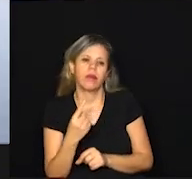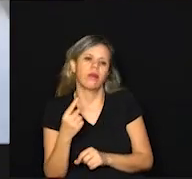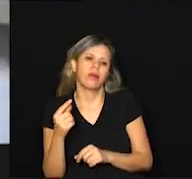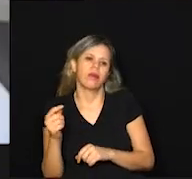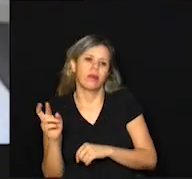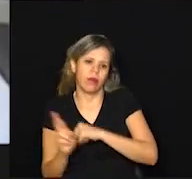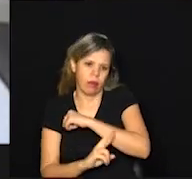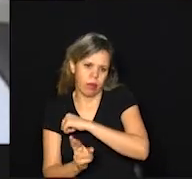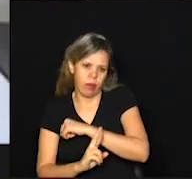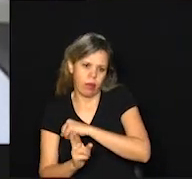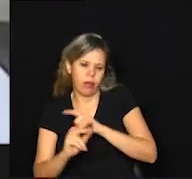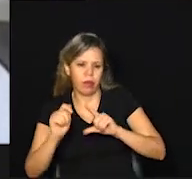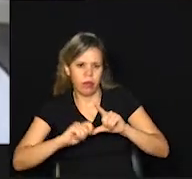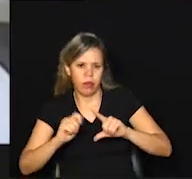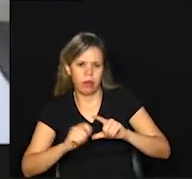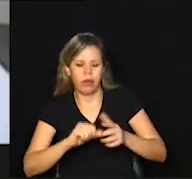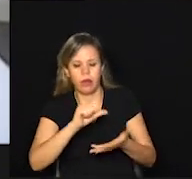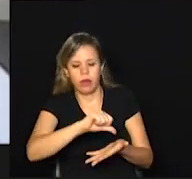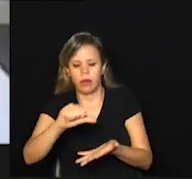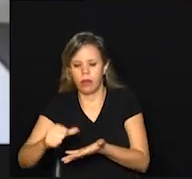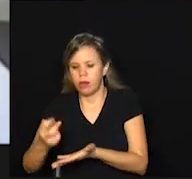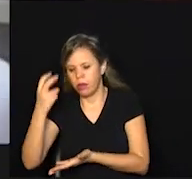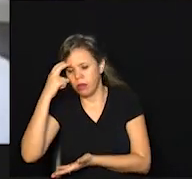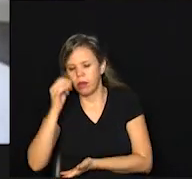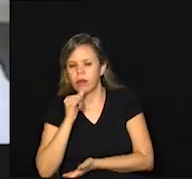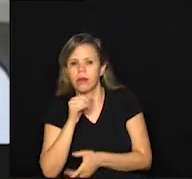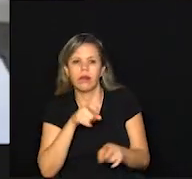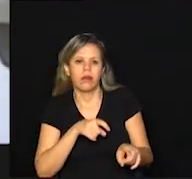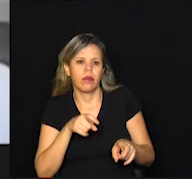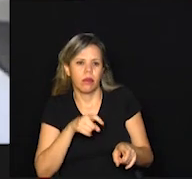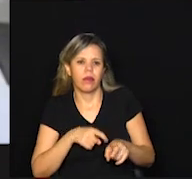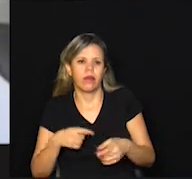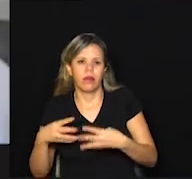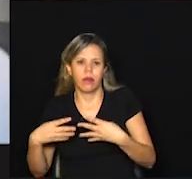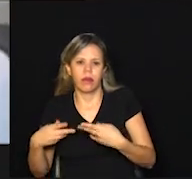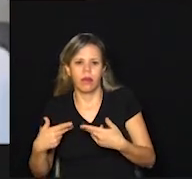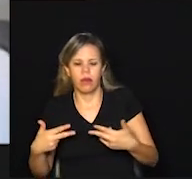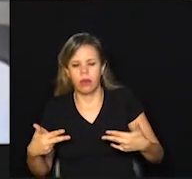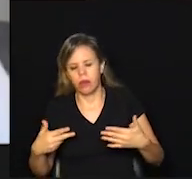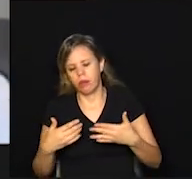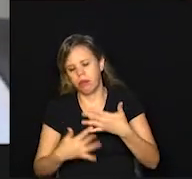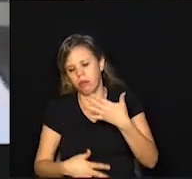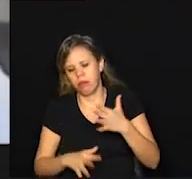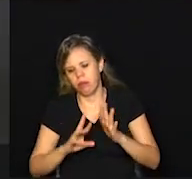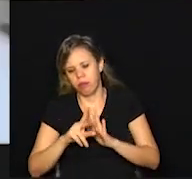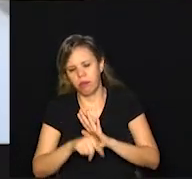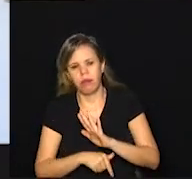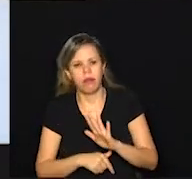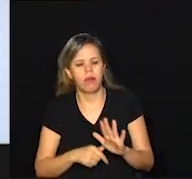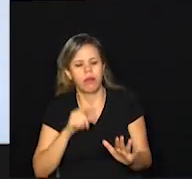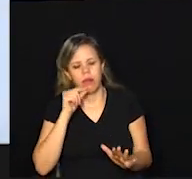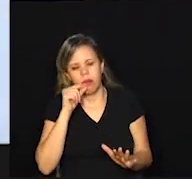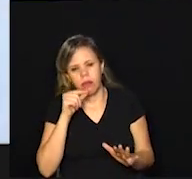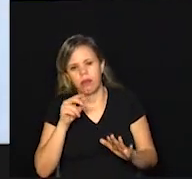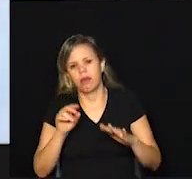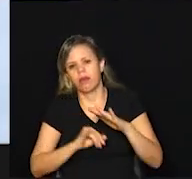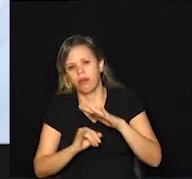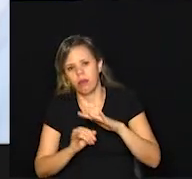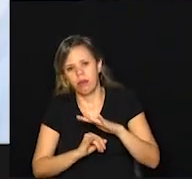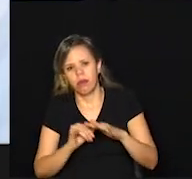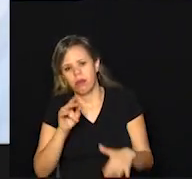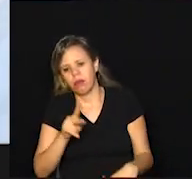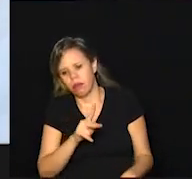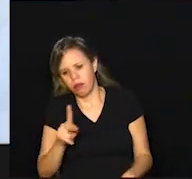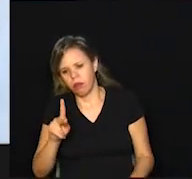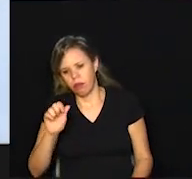e com os estão esses pontos de cultura que nem por exemplo Fazenda Roseira e baú Tainã casam durinha Padre